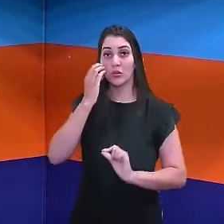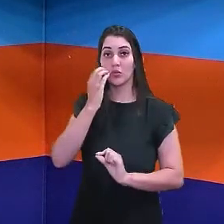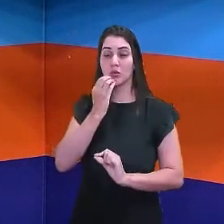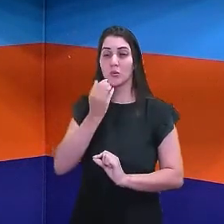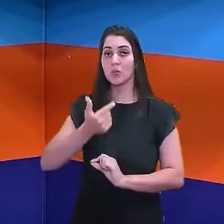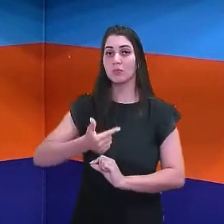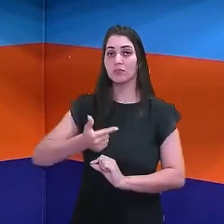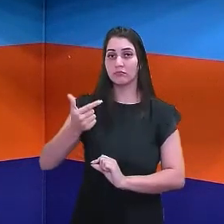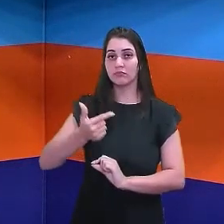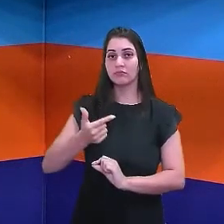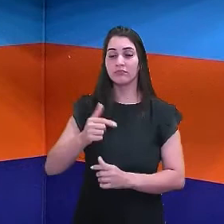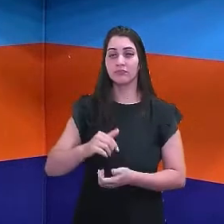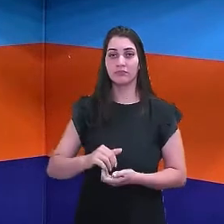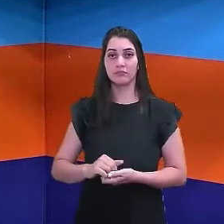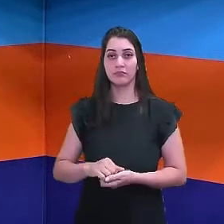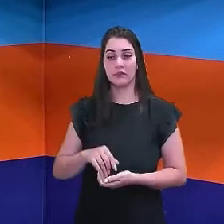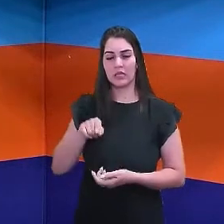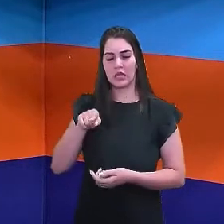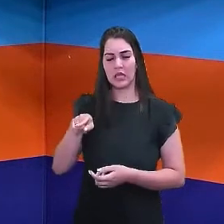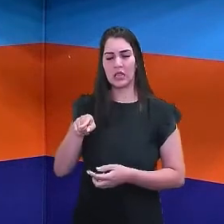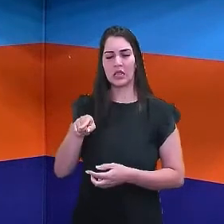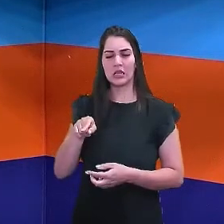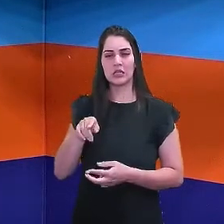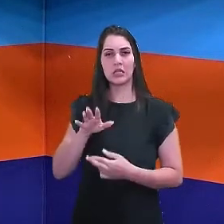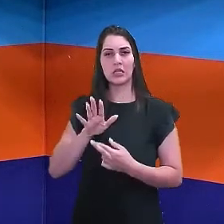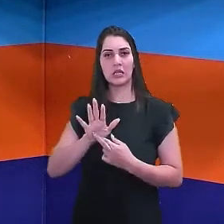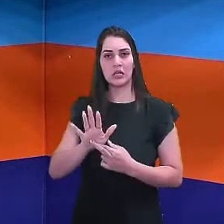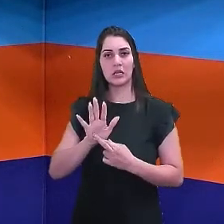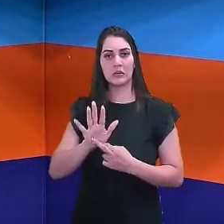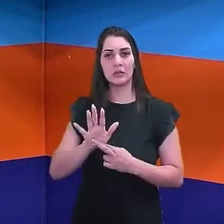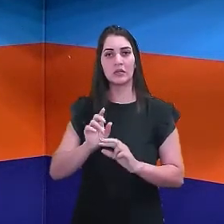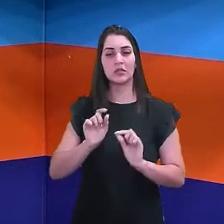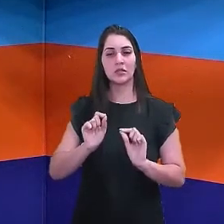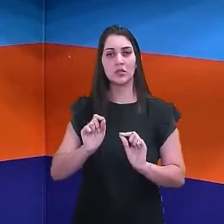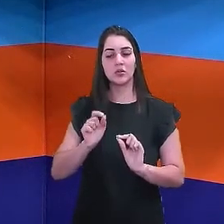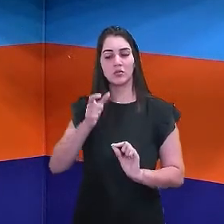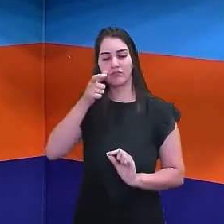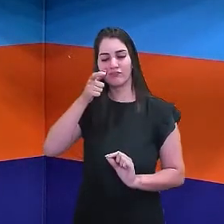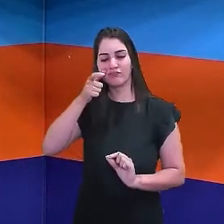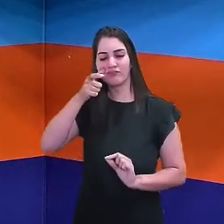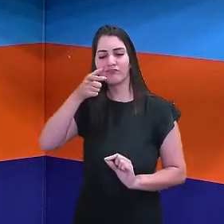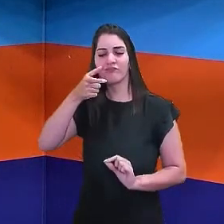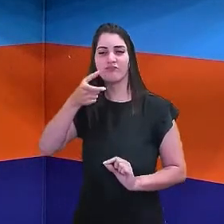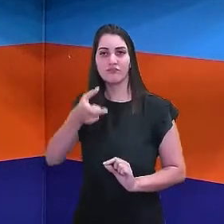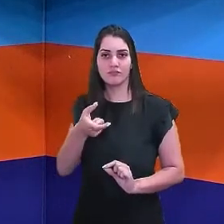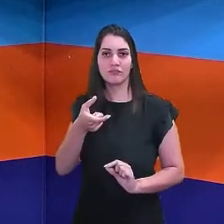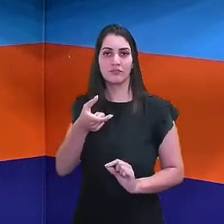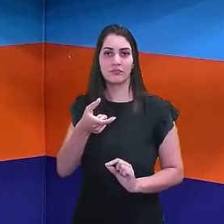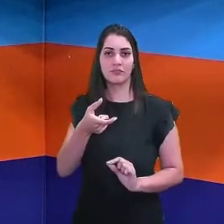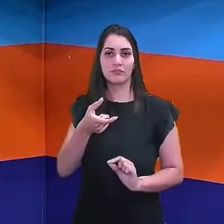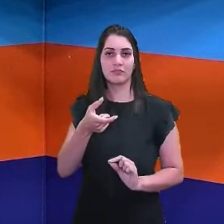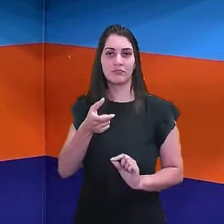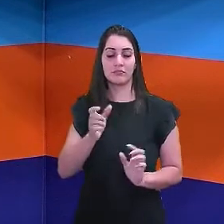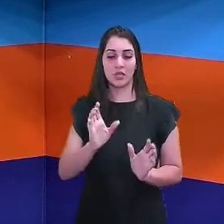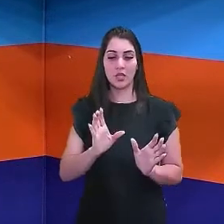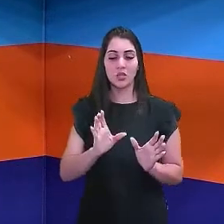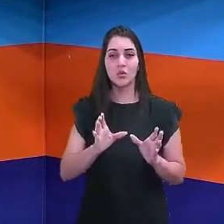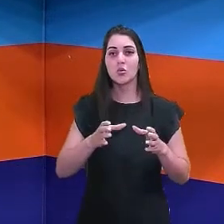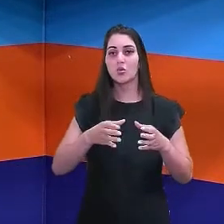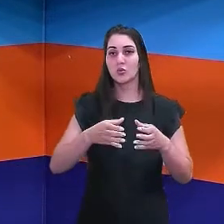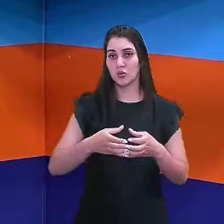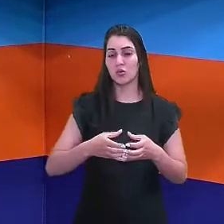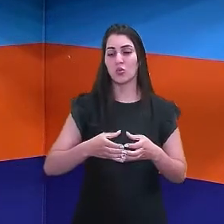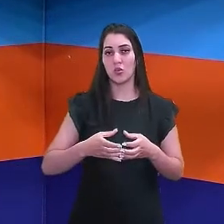II ele representa os interesses da classe dominante